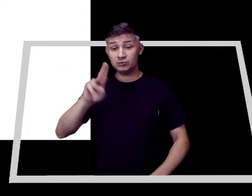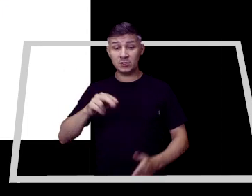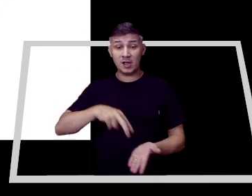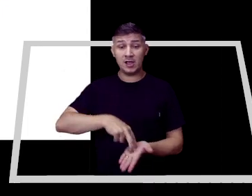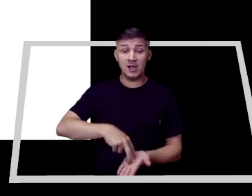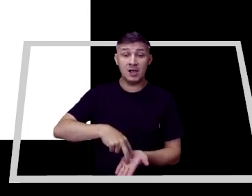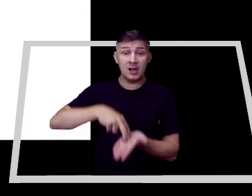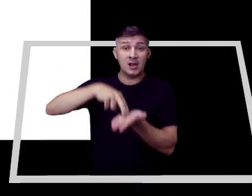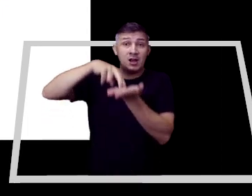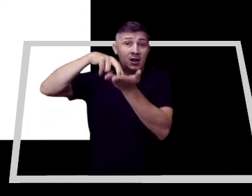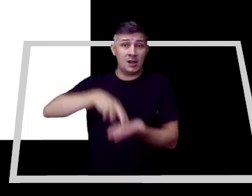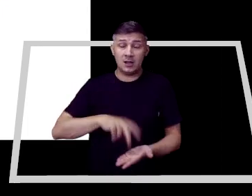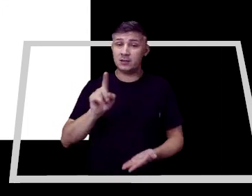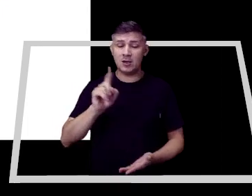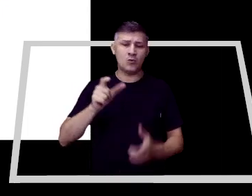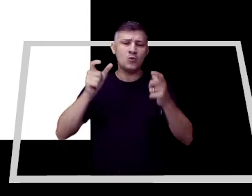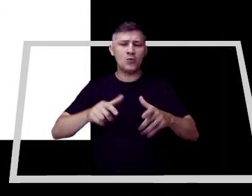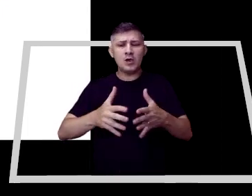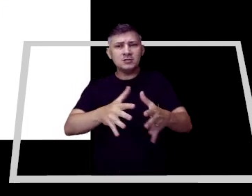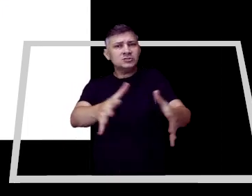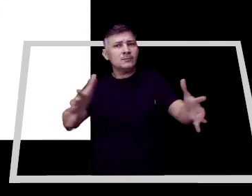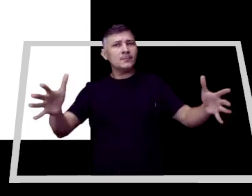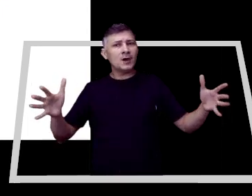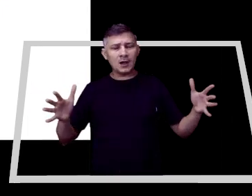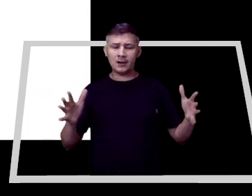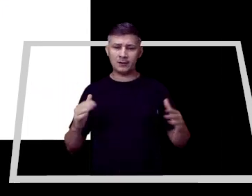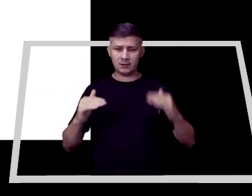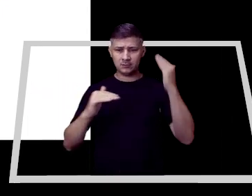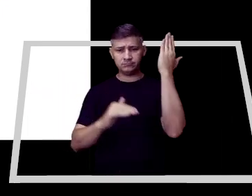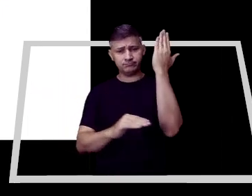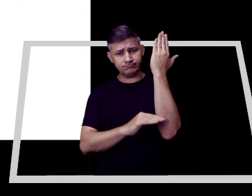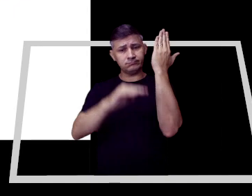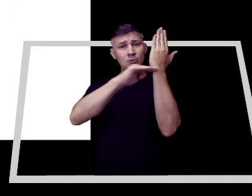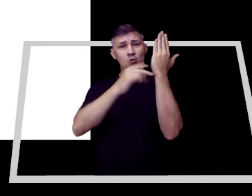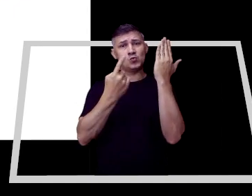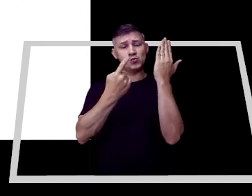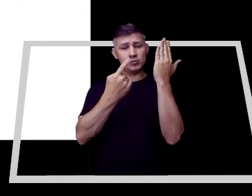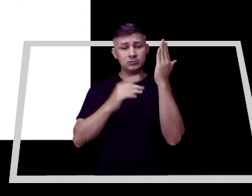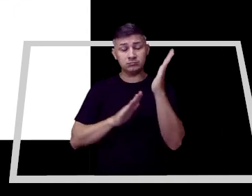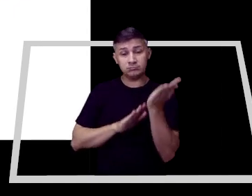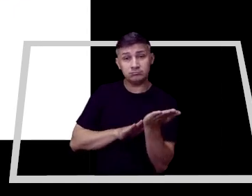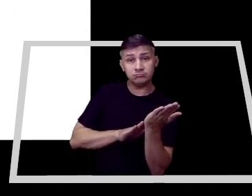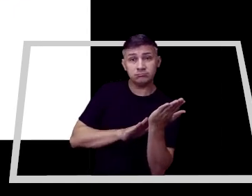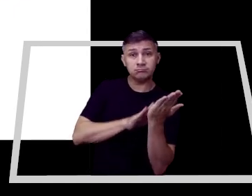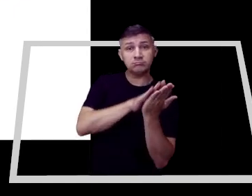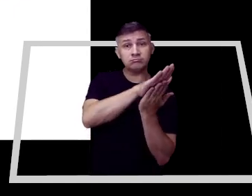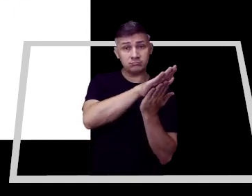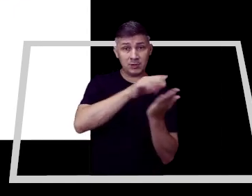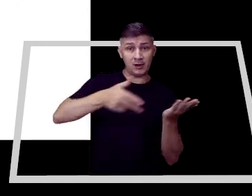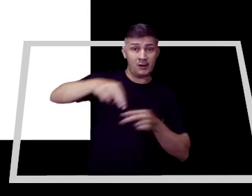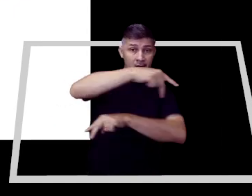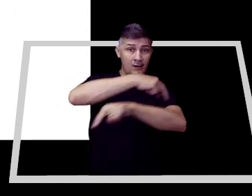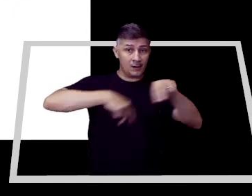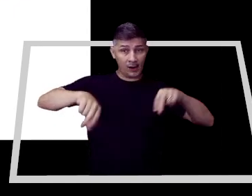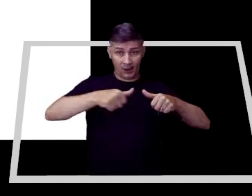do elevador, a ideia de uma construção mais espraiada, com no máximo um pavimento, a utilização de rampas, dispositivos